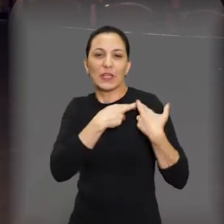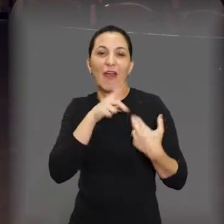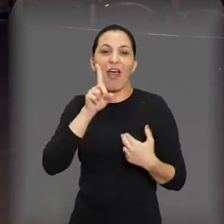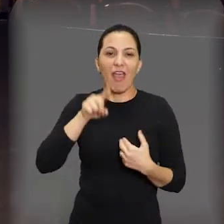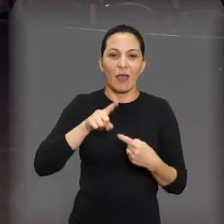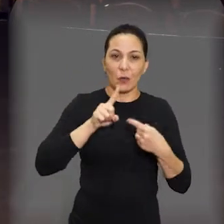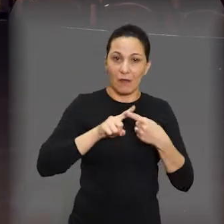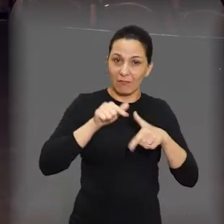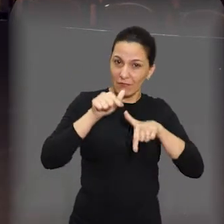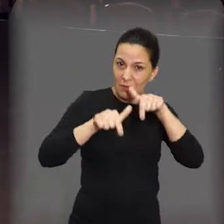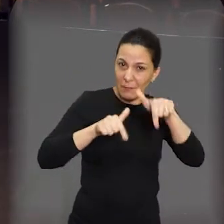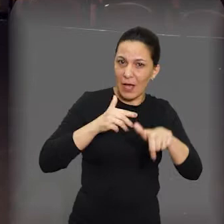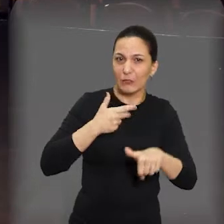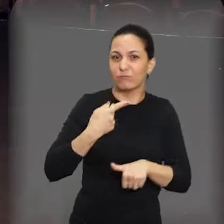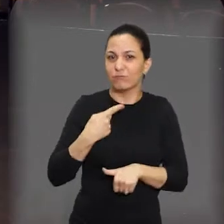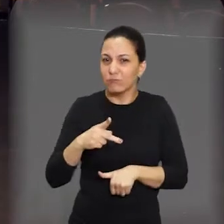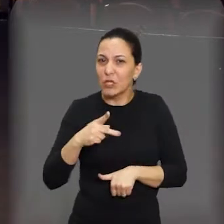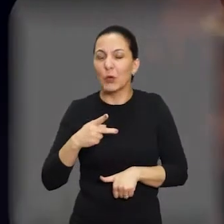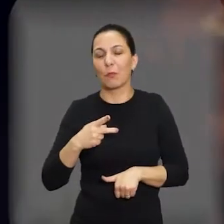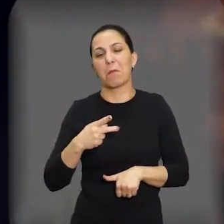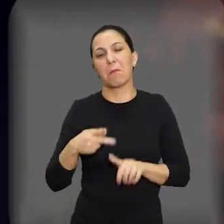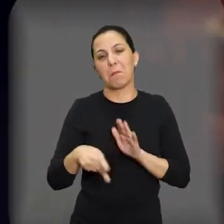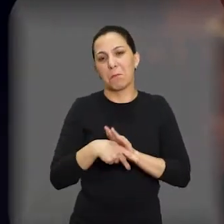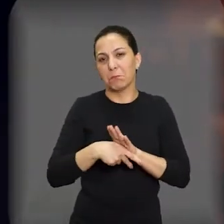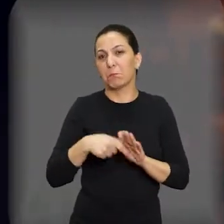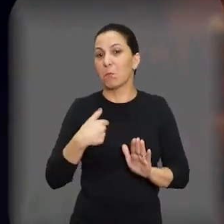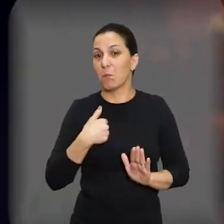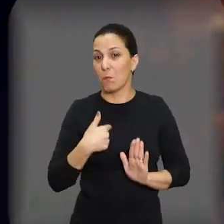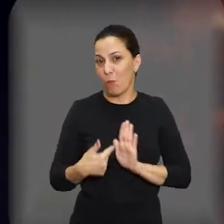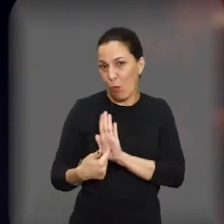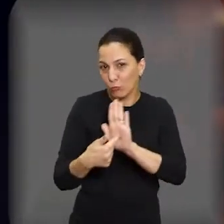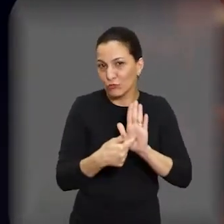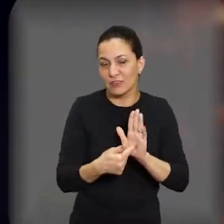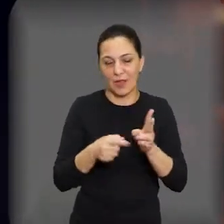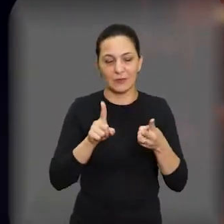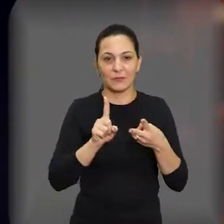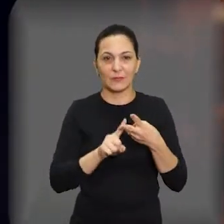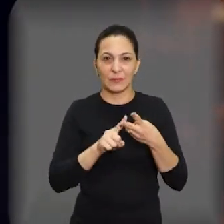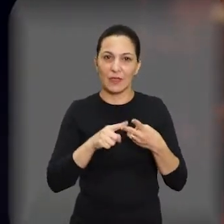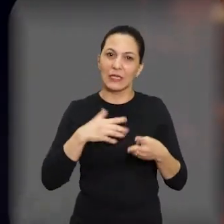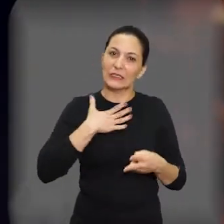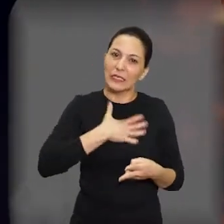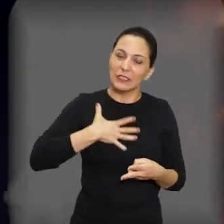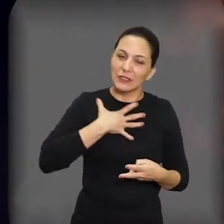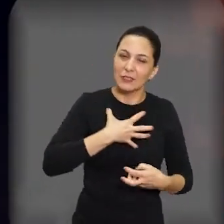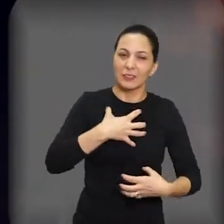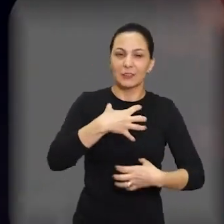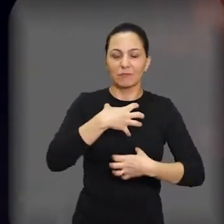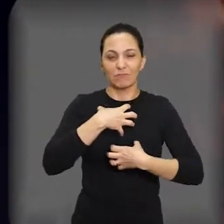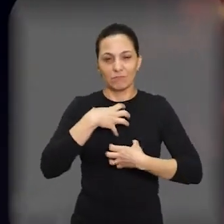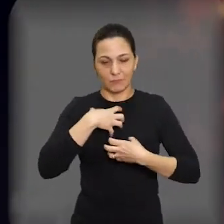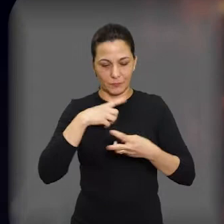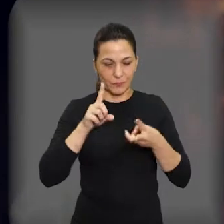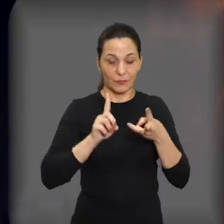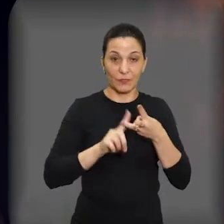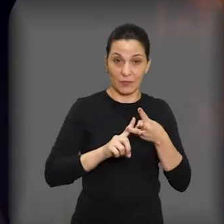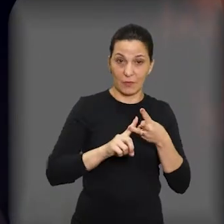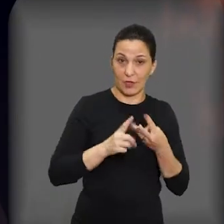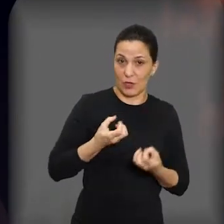é poder se apresentar de maneira que seja um trabalho, de maneira que